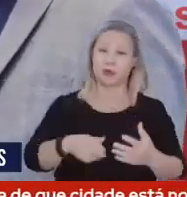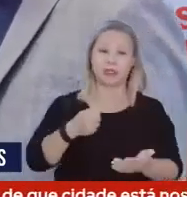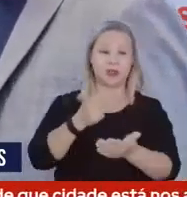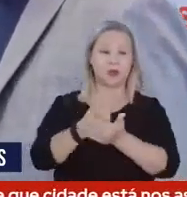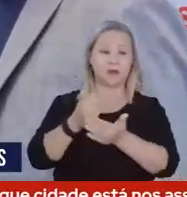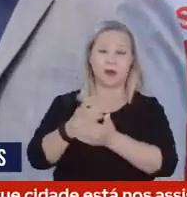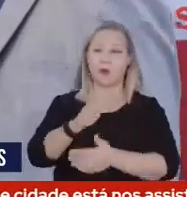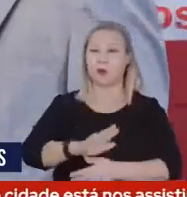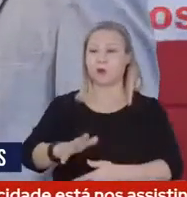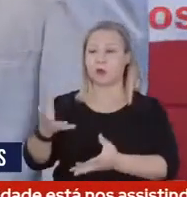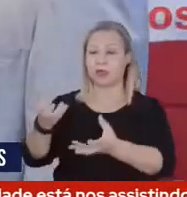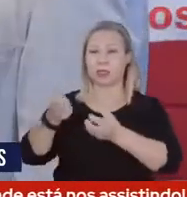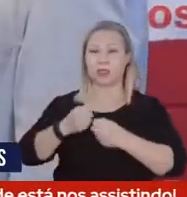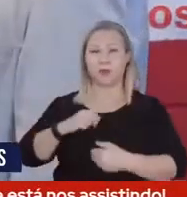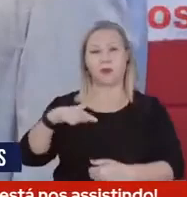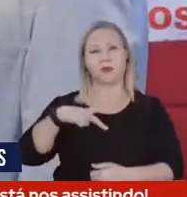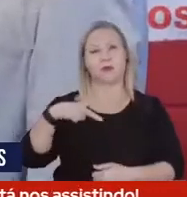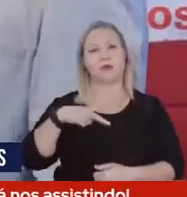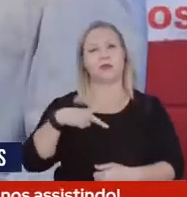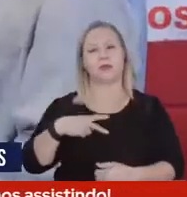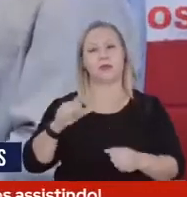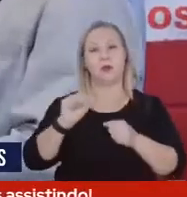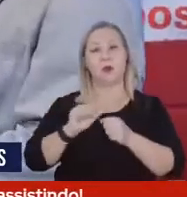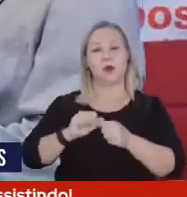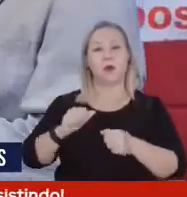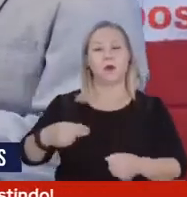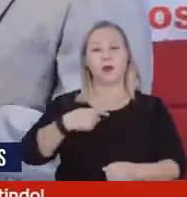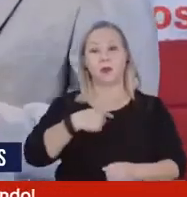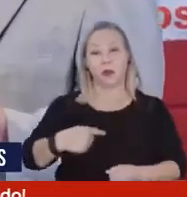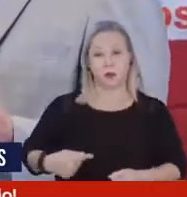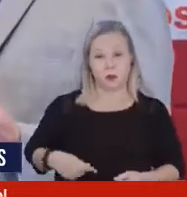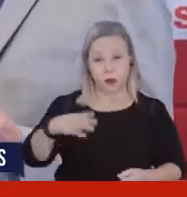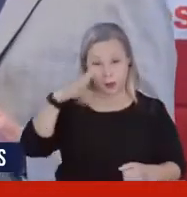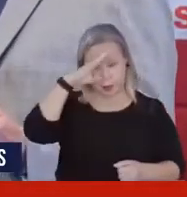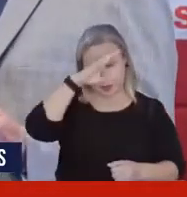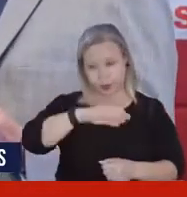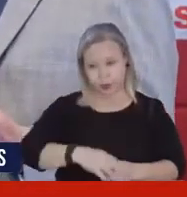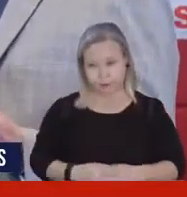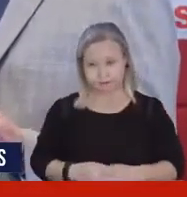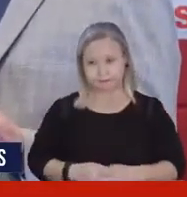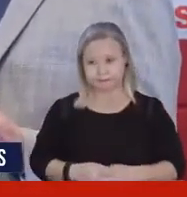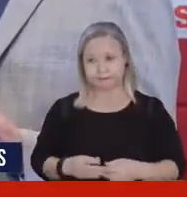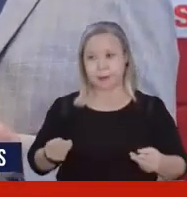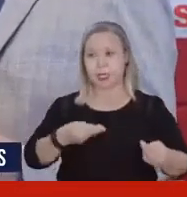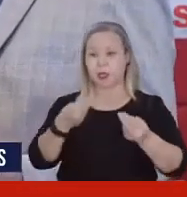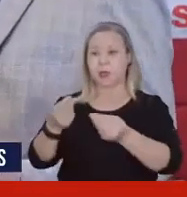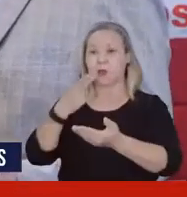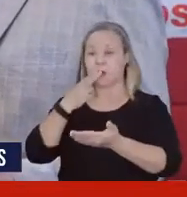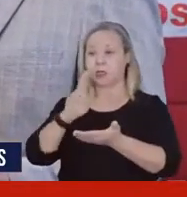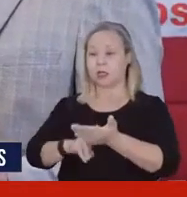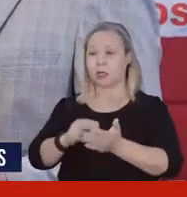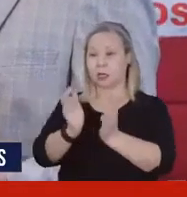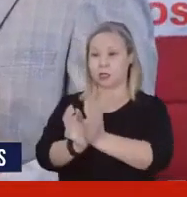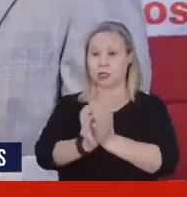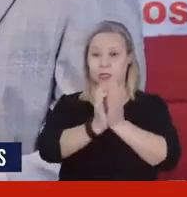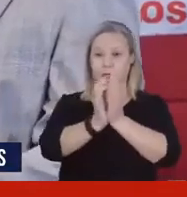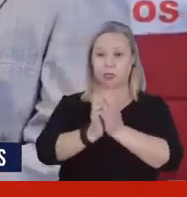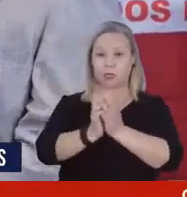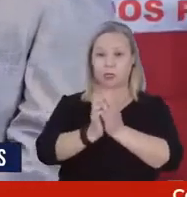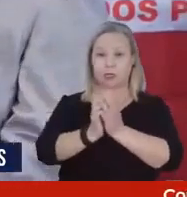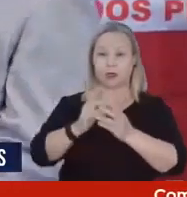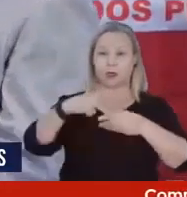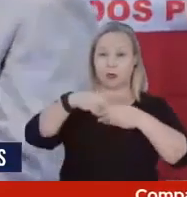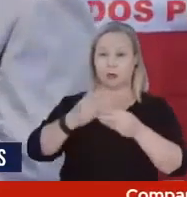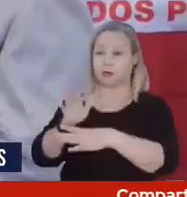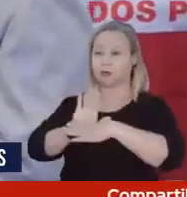pelo governo Bolsonaro. Então, fica aqui na mão do presidente Lula essa carta da categoria petroleira com essas contribuições para